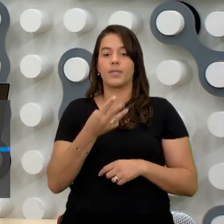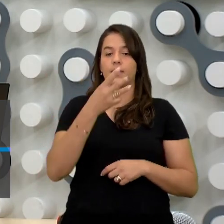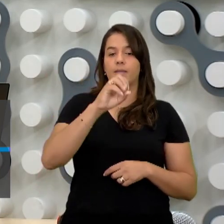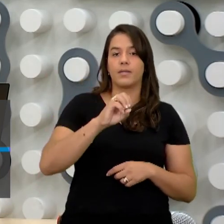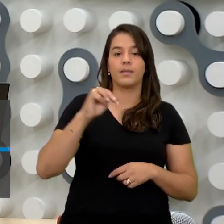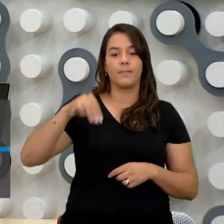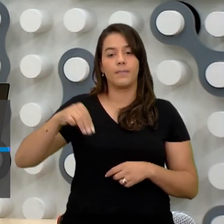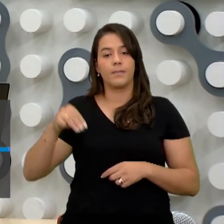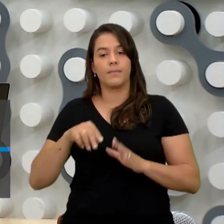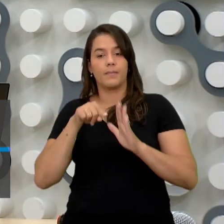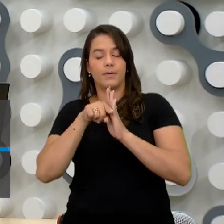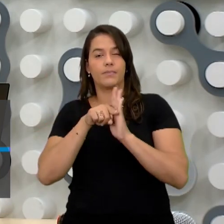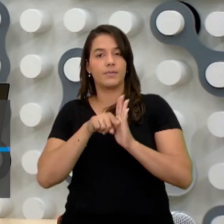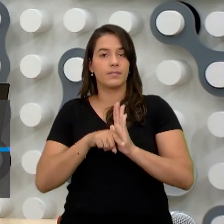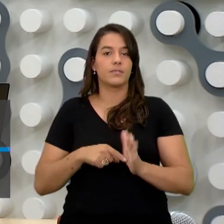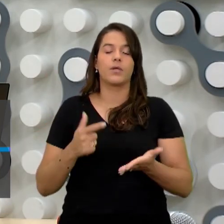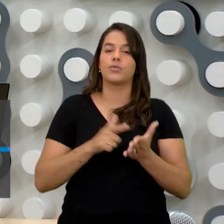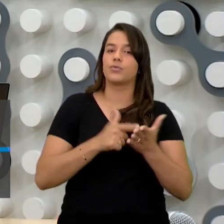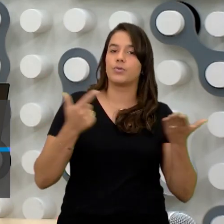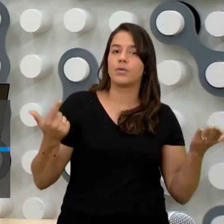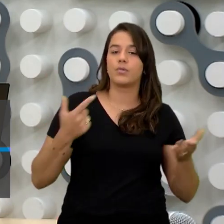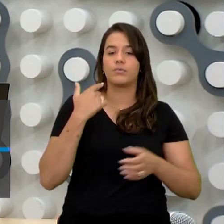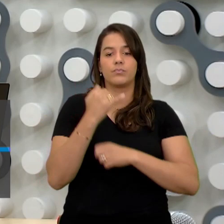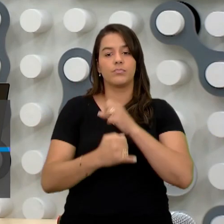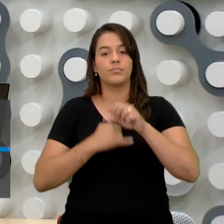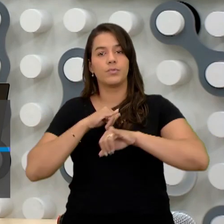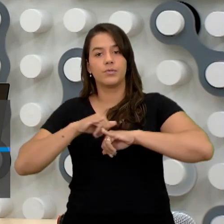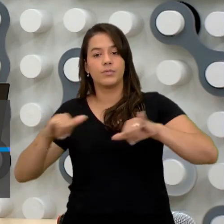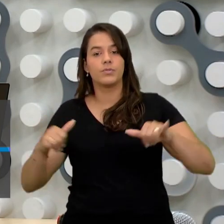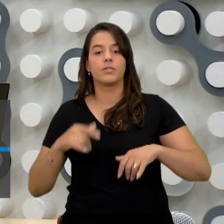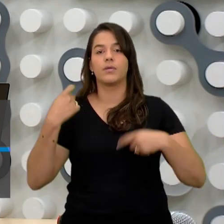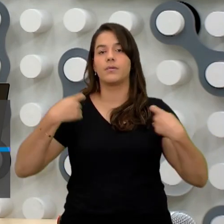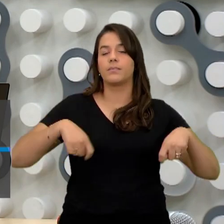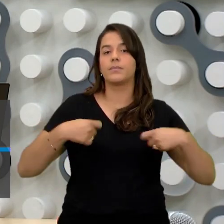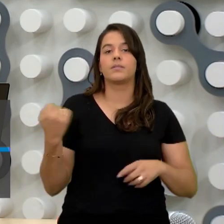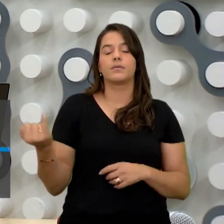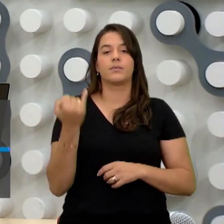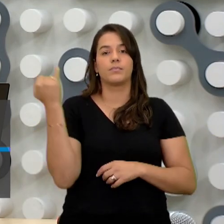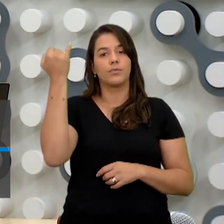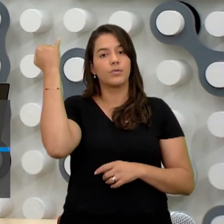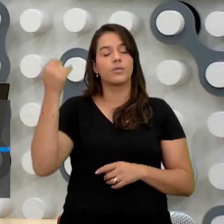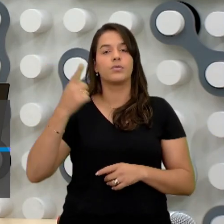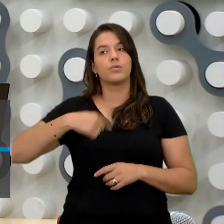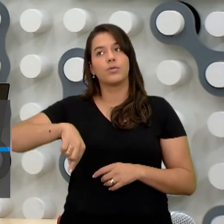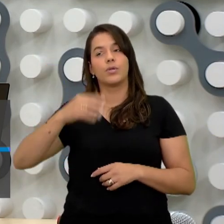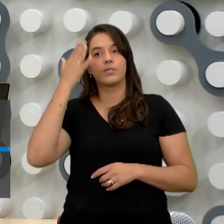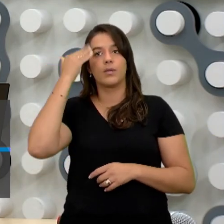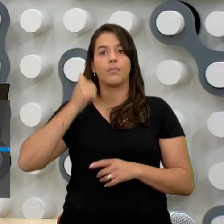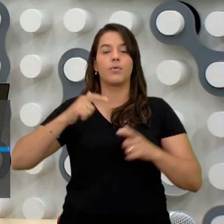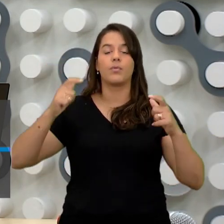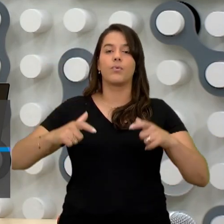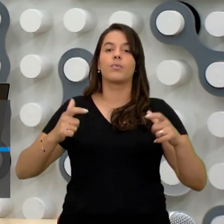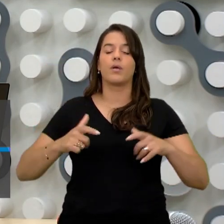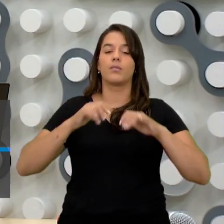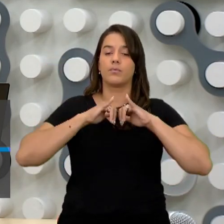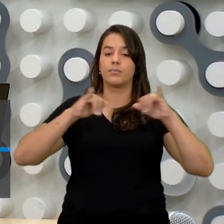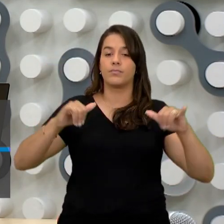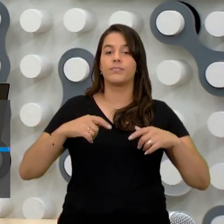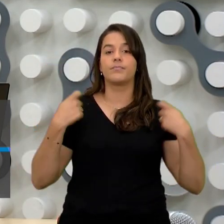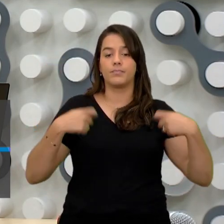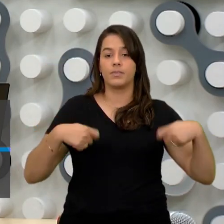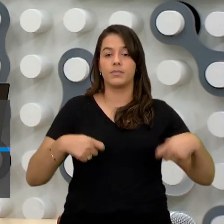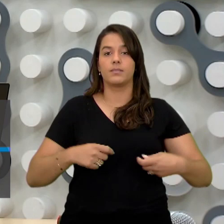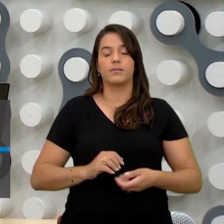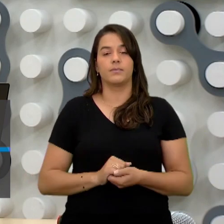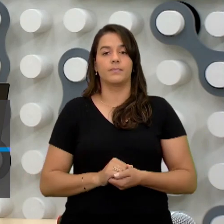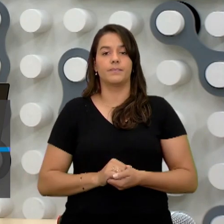algum dia para poder pesquisar jornais, notícias. Gente, é importante que a gente pesquise e saiba o caminho das notícias. Esse componente faz parte, tem isso,